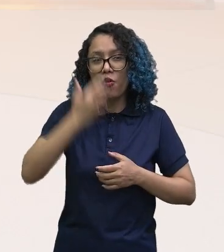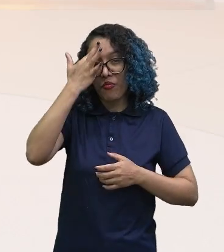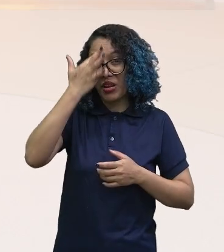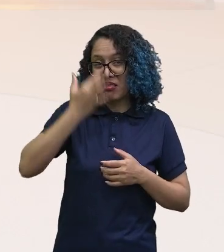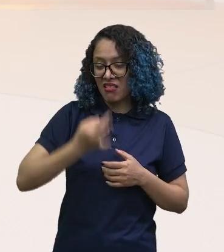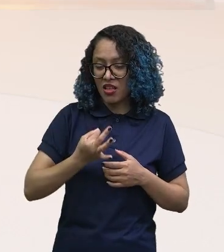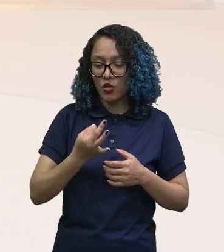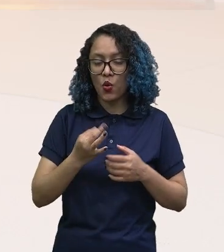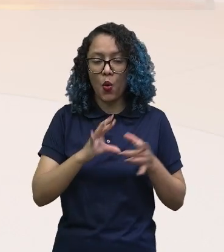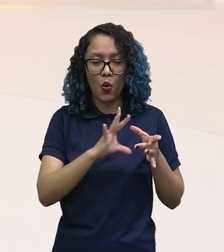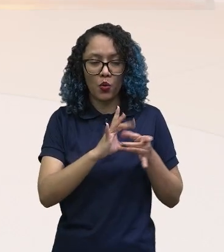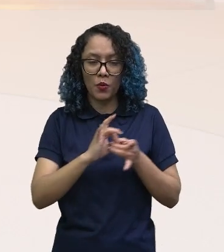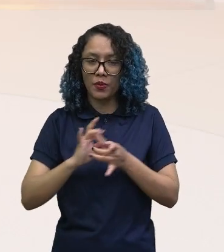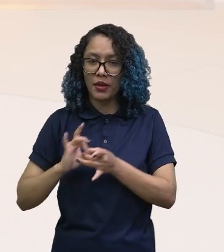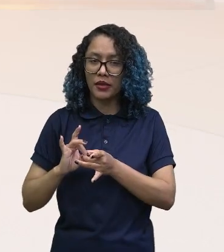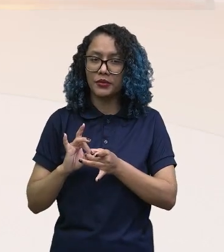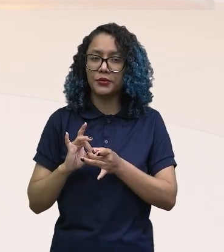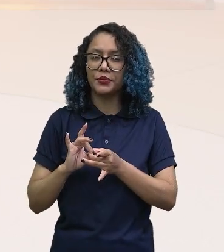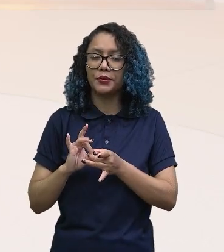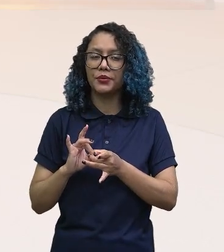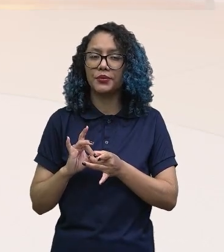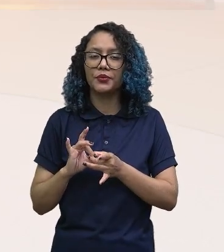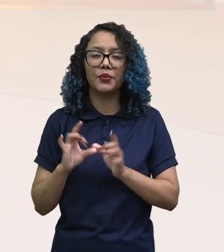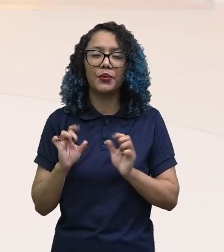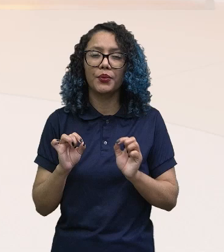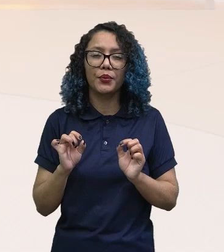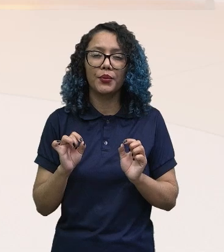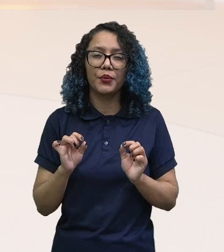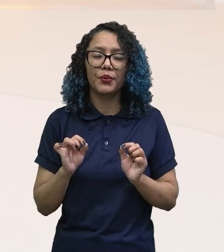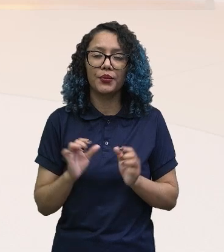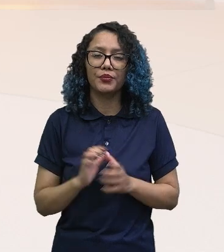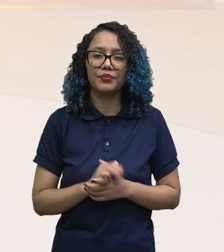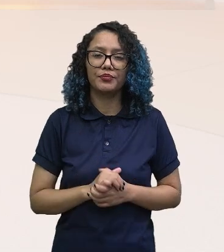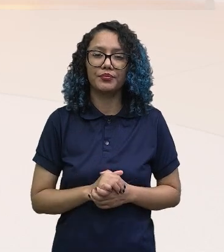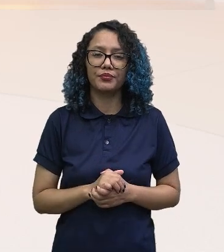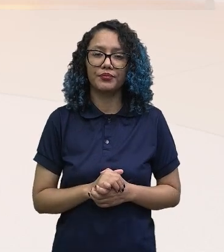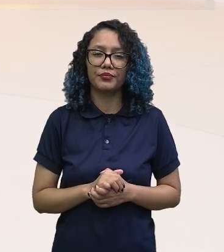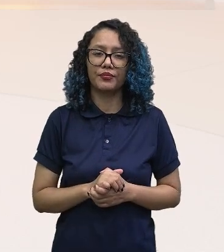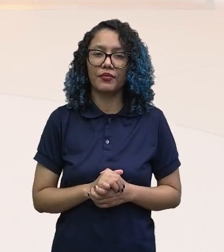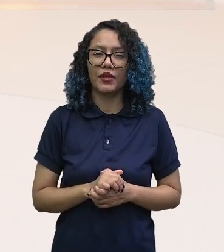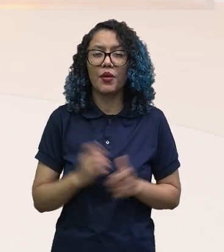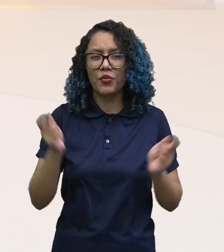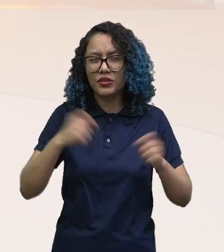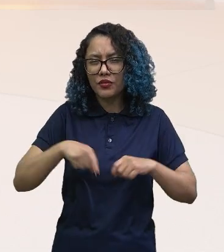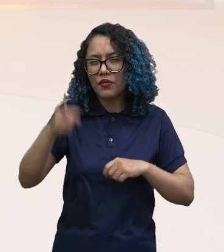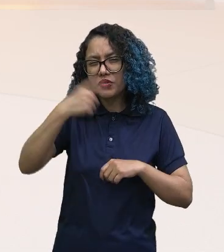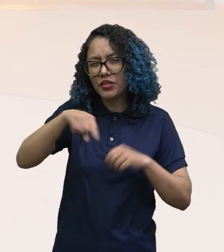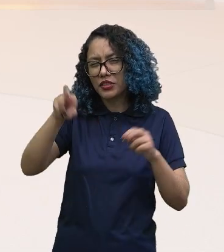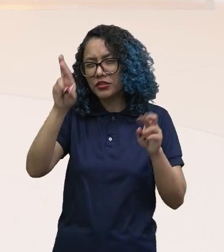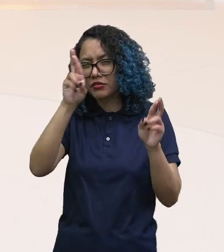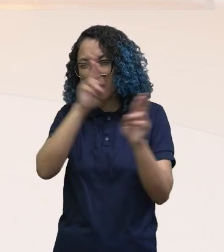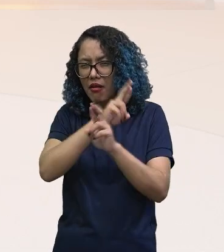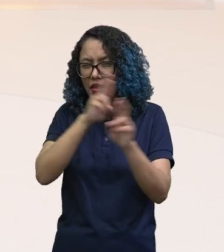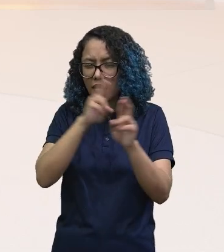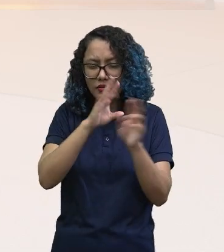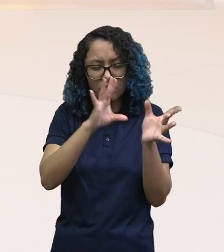contexto, ela, né, faz com que você faça as conexões